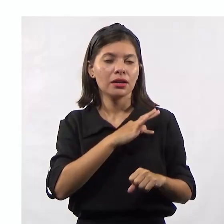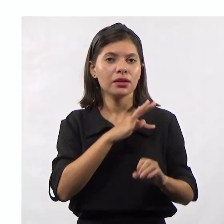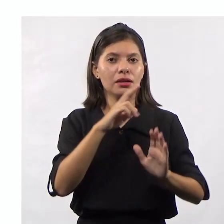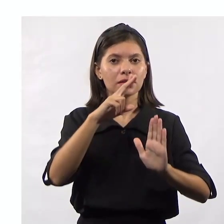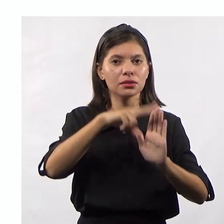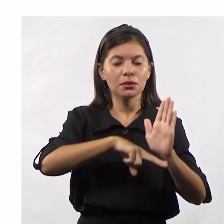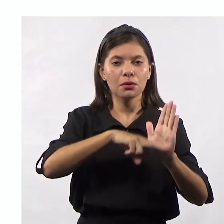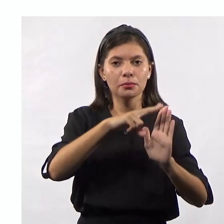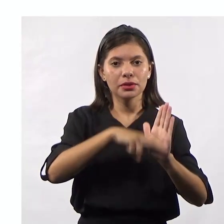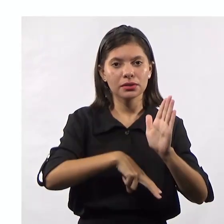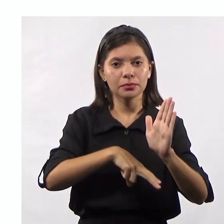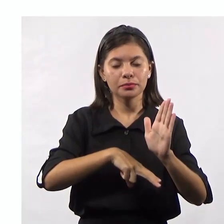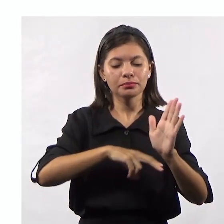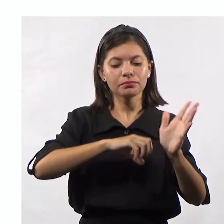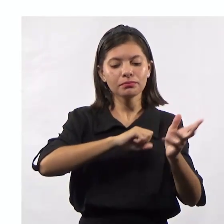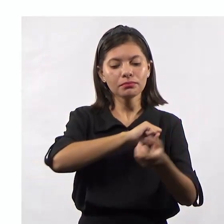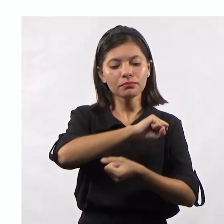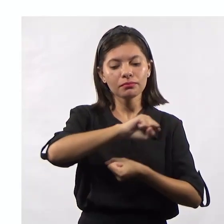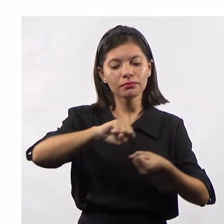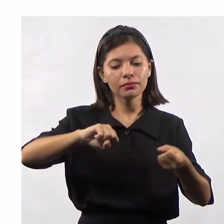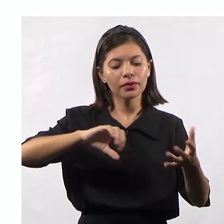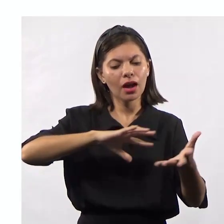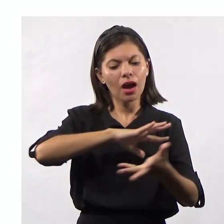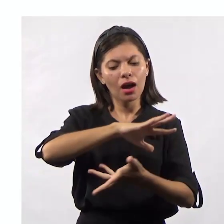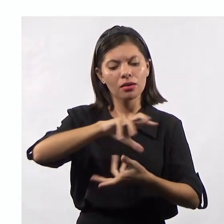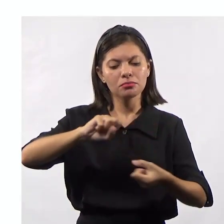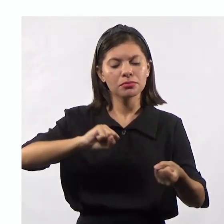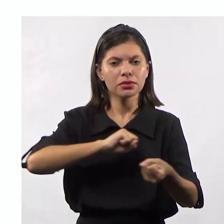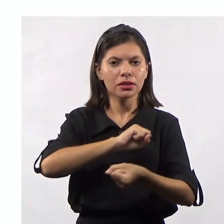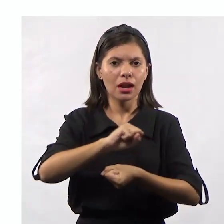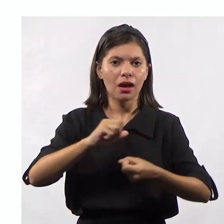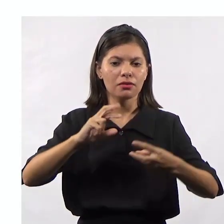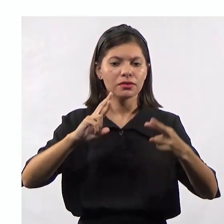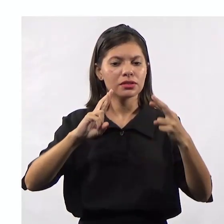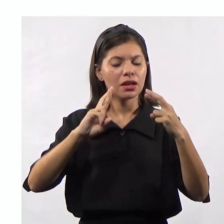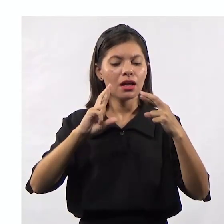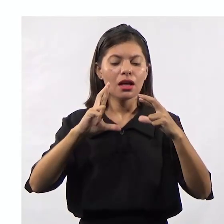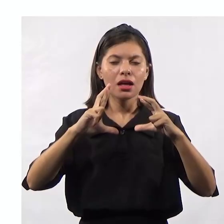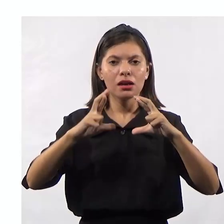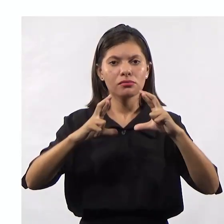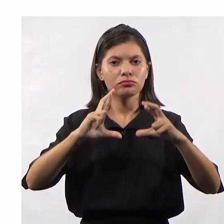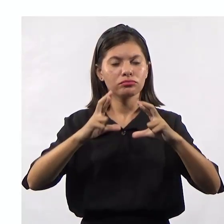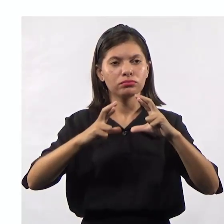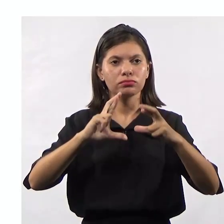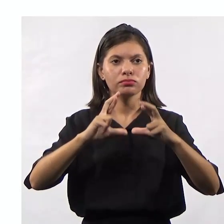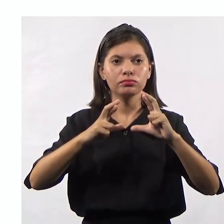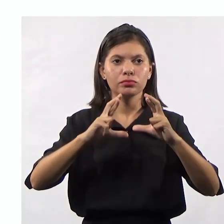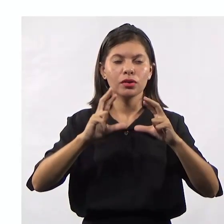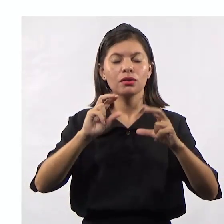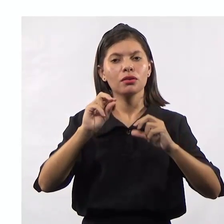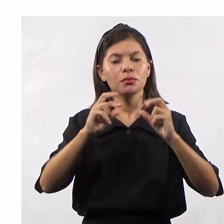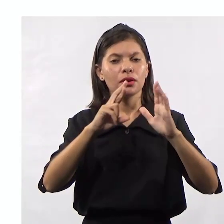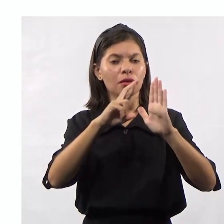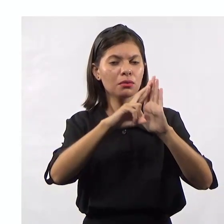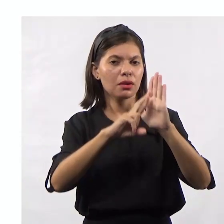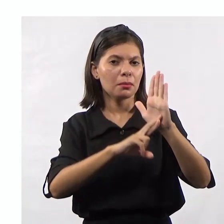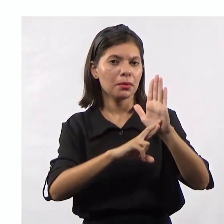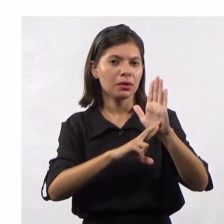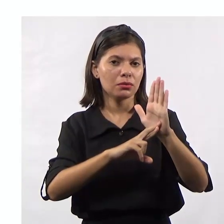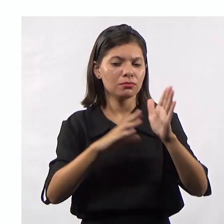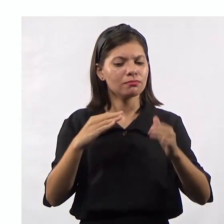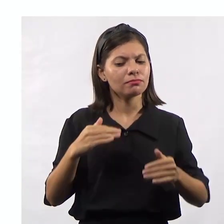brasileiras, bens reciclados ou recicláveis ou biodegradáveis conforme o regulamento. E essa preferência ela pode